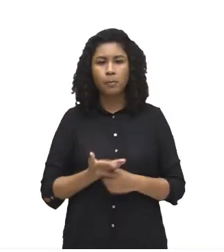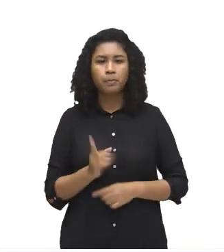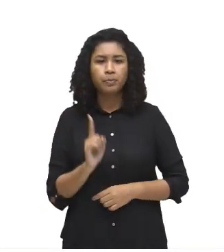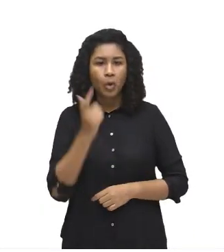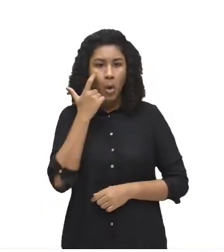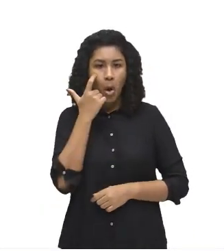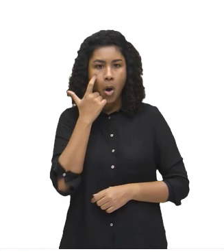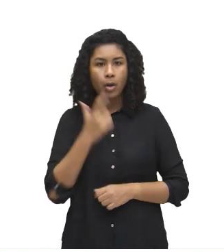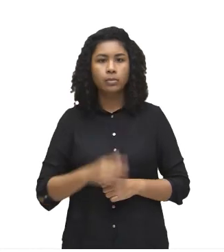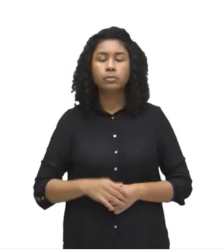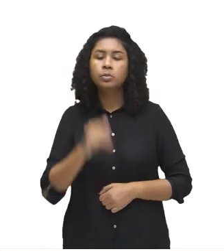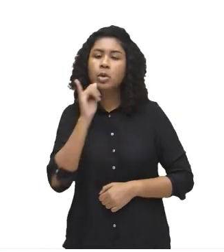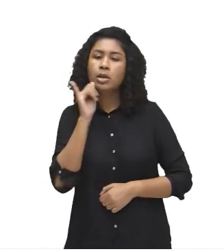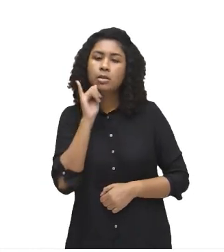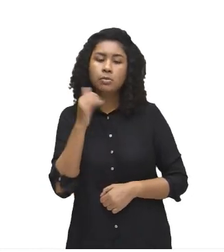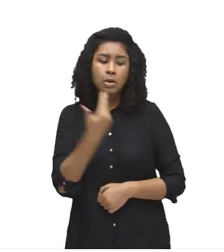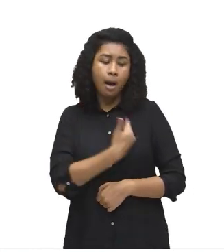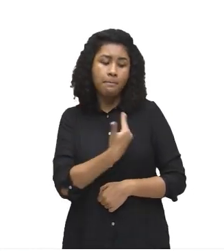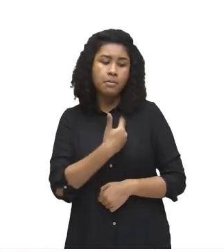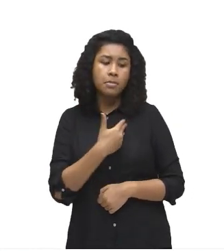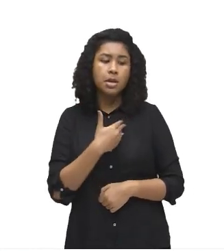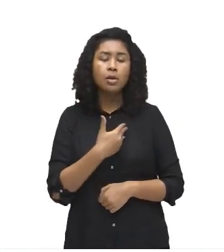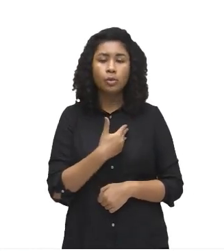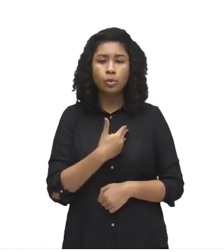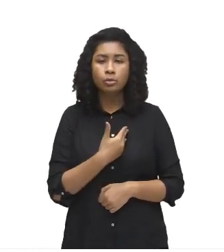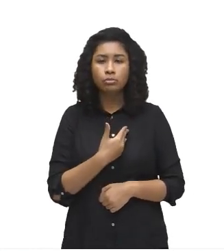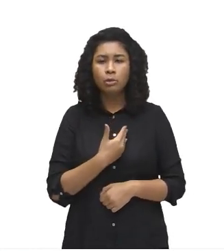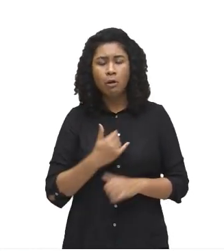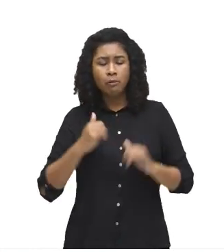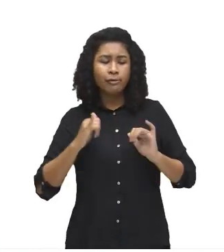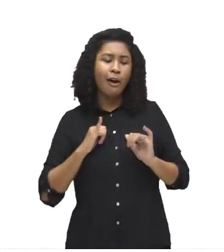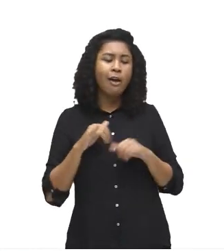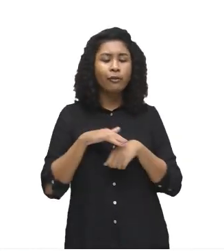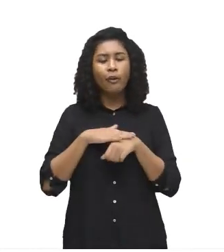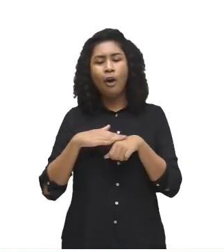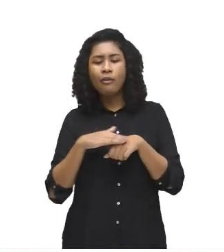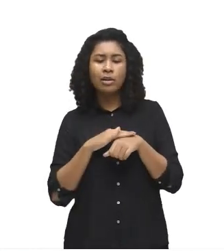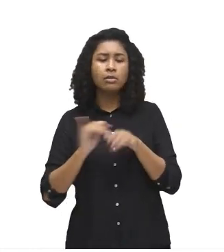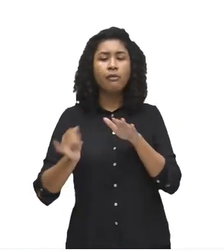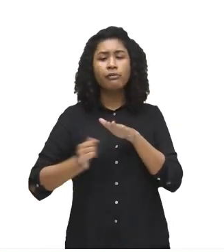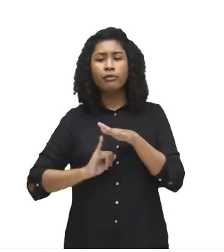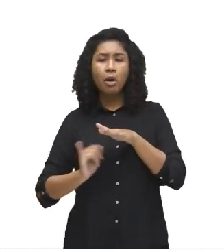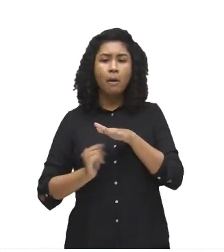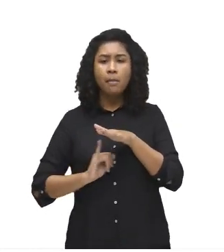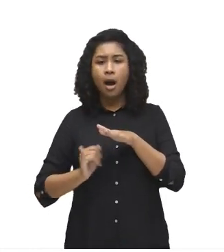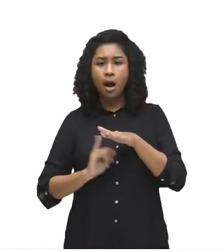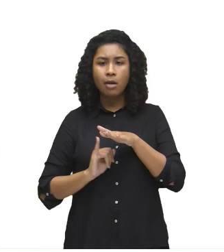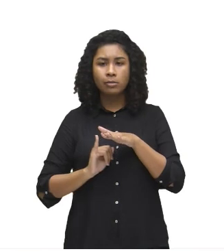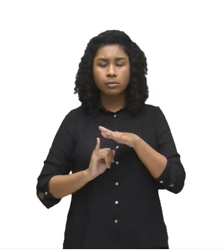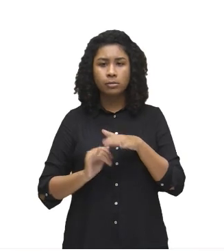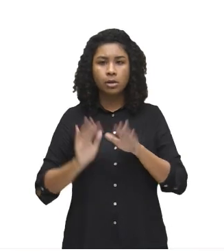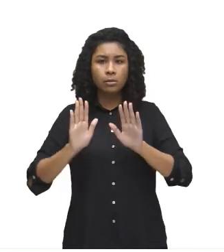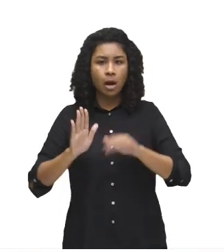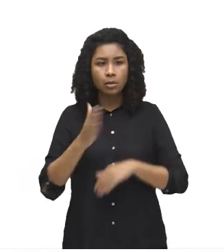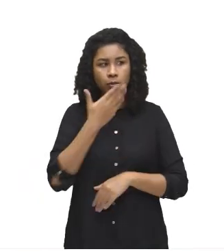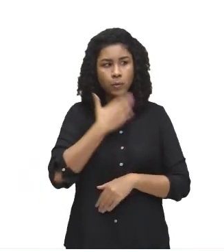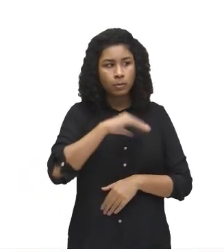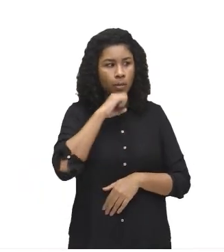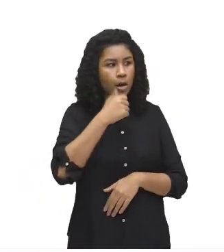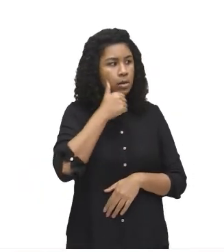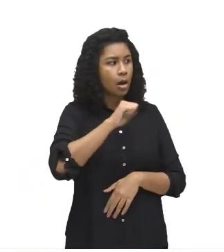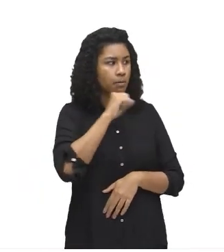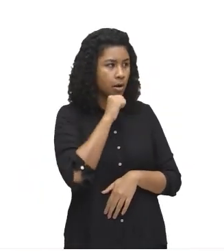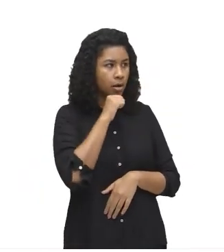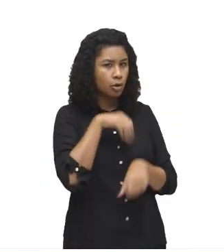colegas, de forma ali descontraída, não é a mesma forma como você conversa com os seus responsáveis, não é verdade? Com os seus pais.